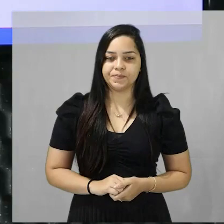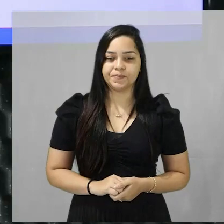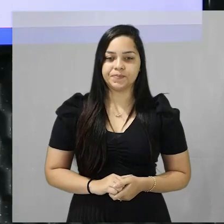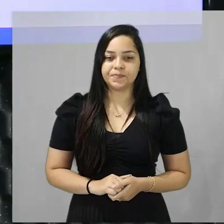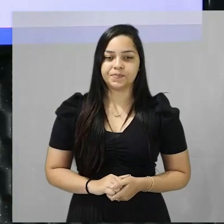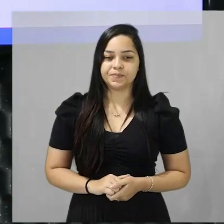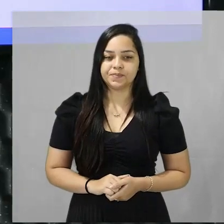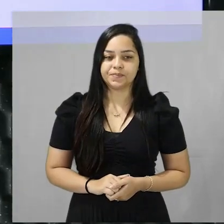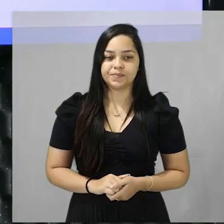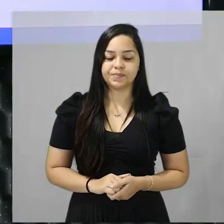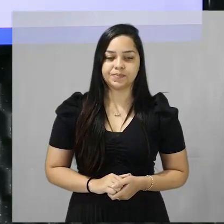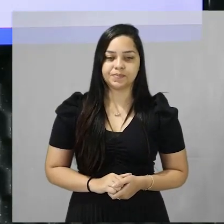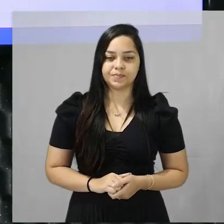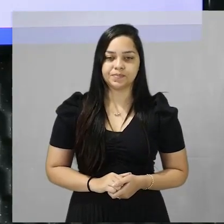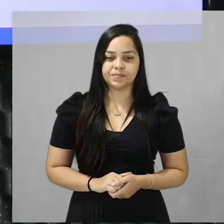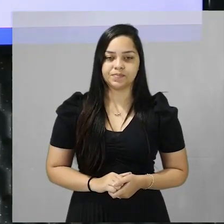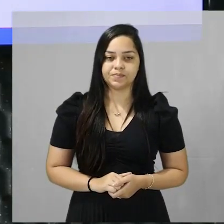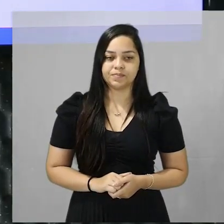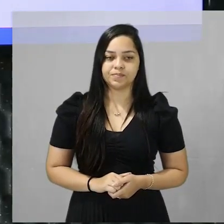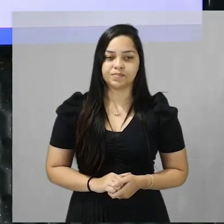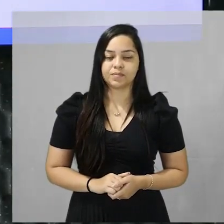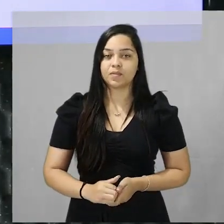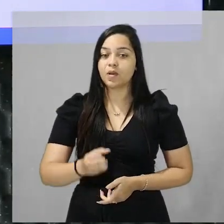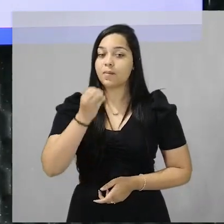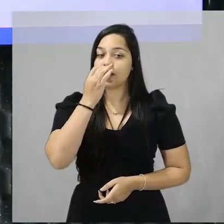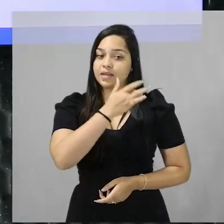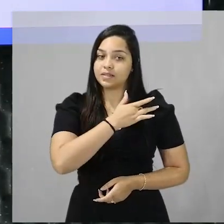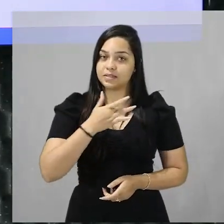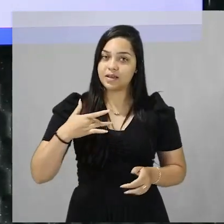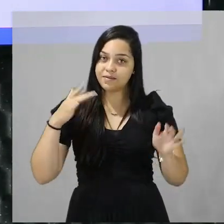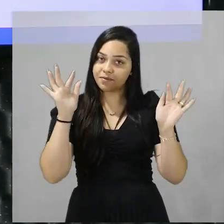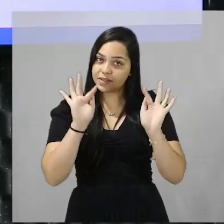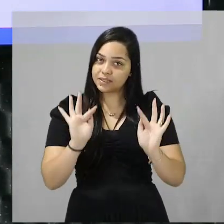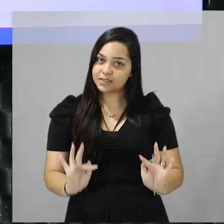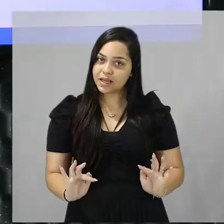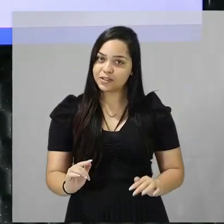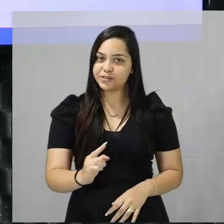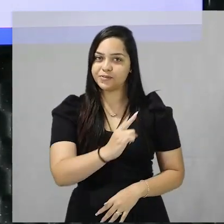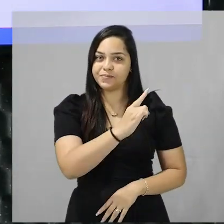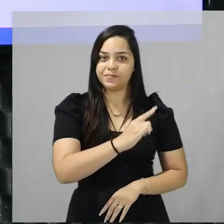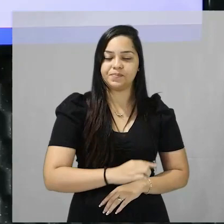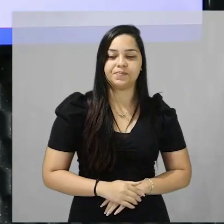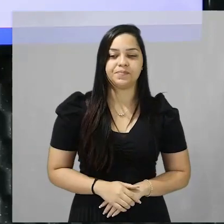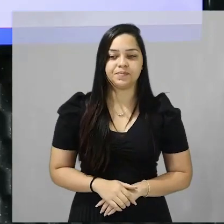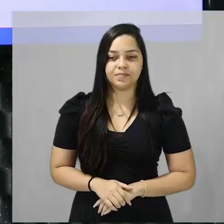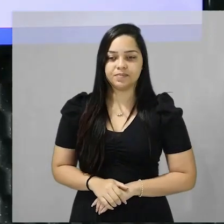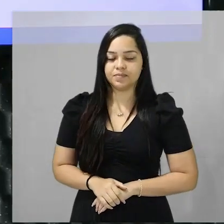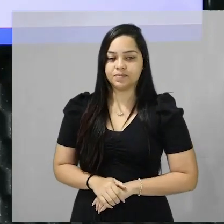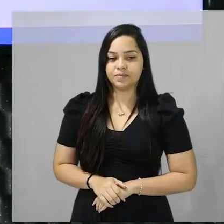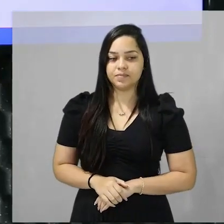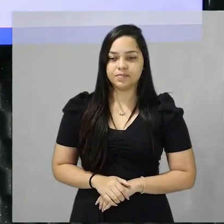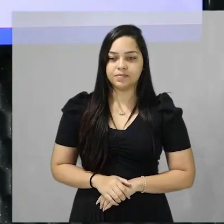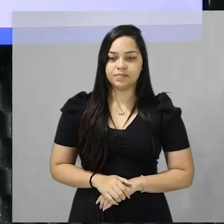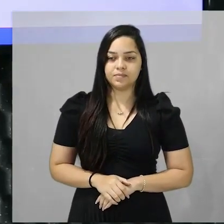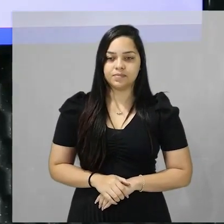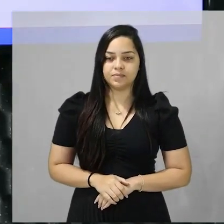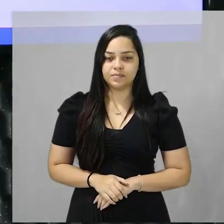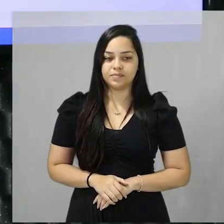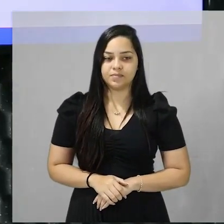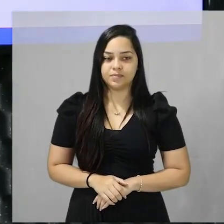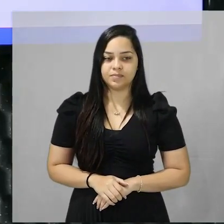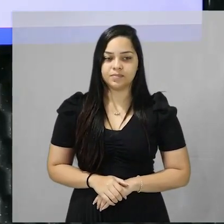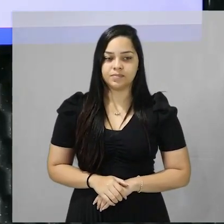que contribuem para o bem-estar, ou seja, a felicidade. Do maior número de pessoas, tal